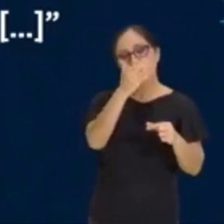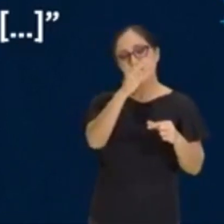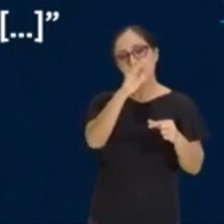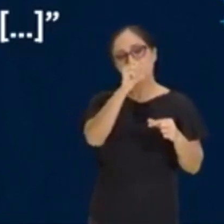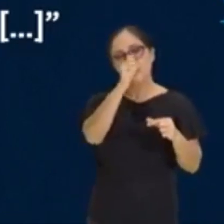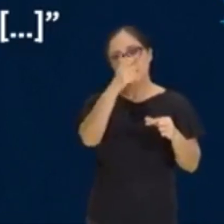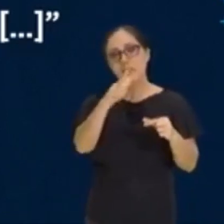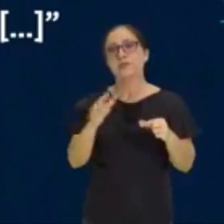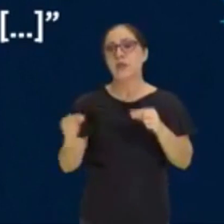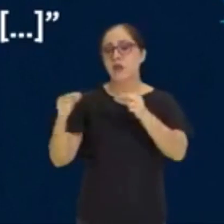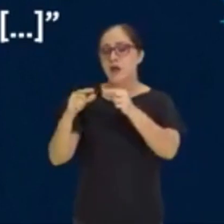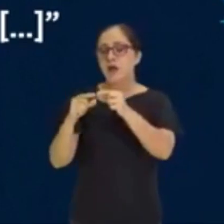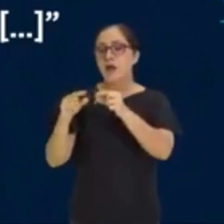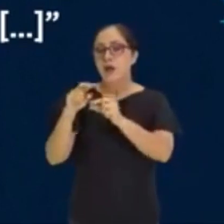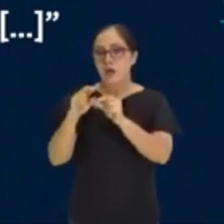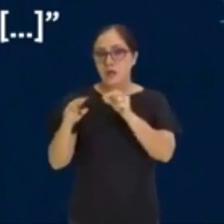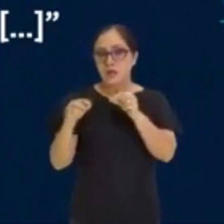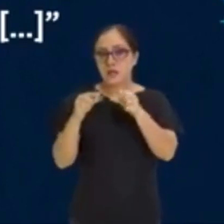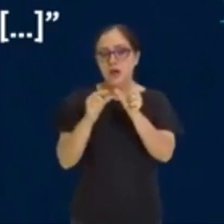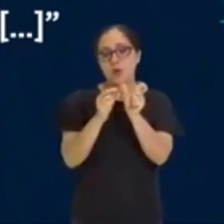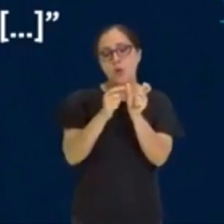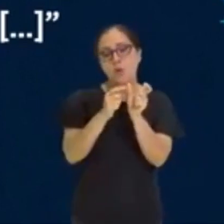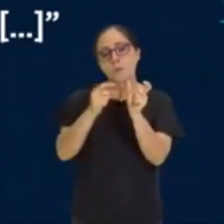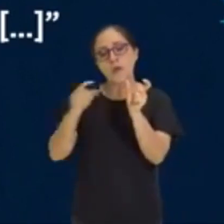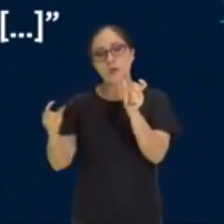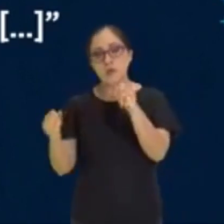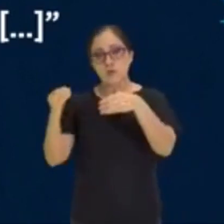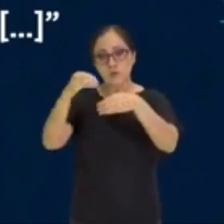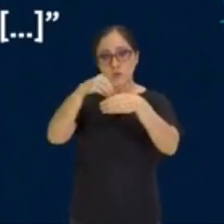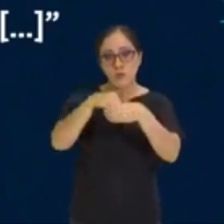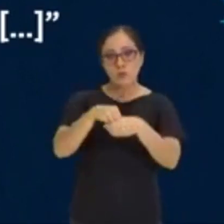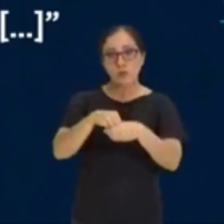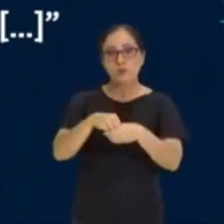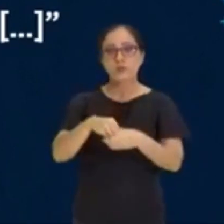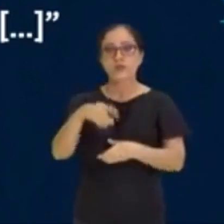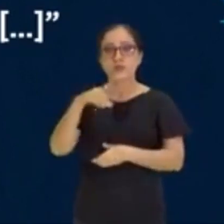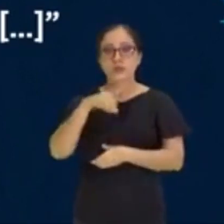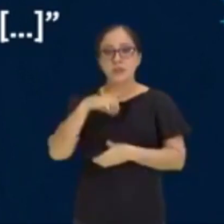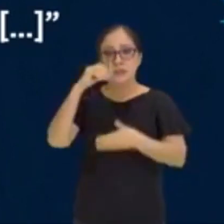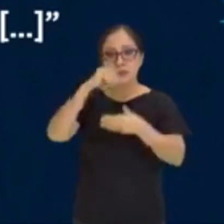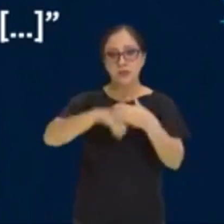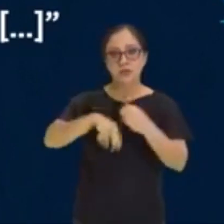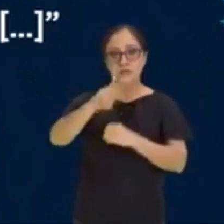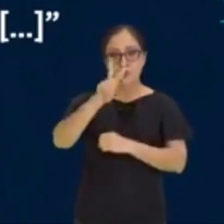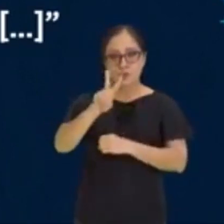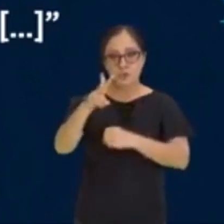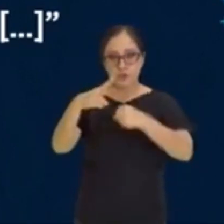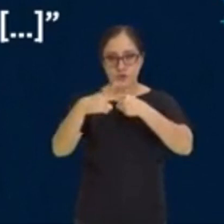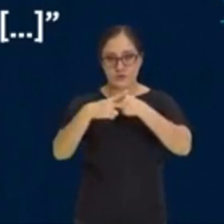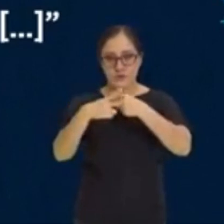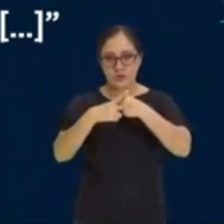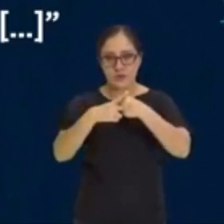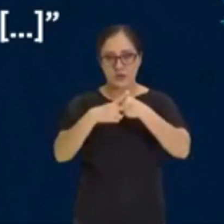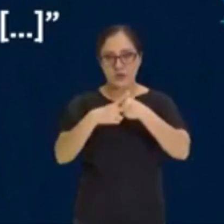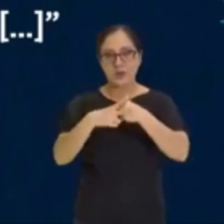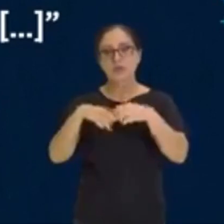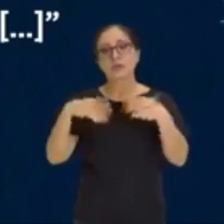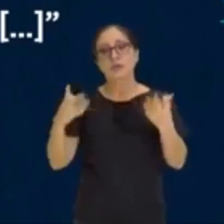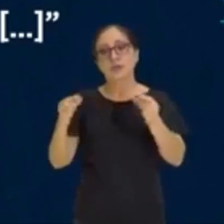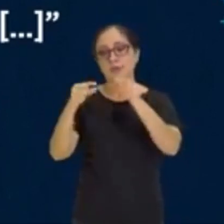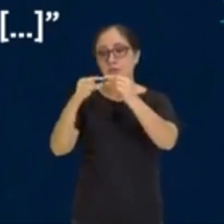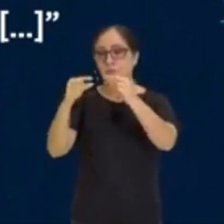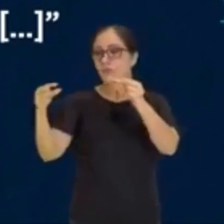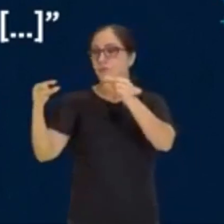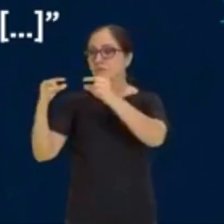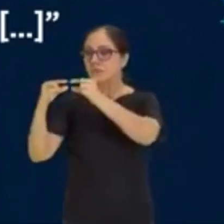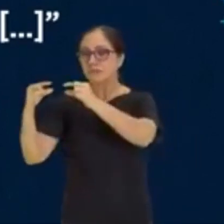composto, ele apresenta dois ou mais verbos, portanto, duas ou mais orações.